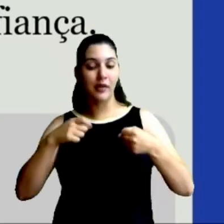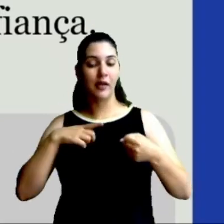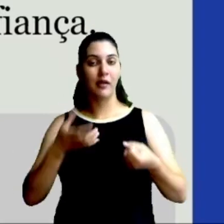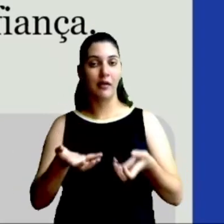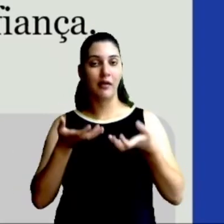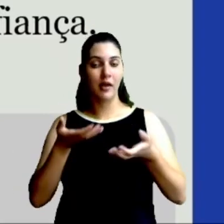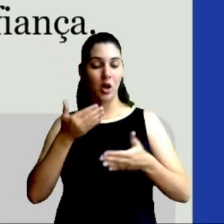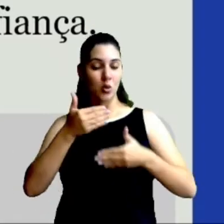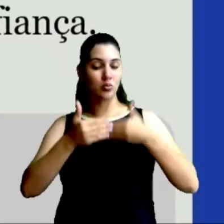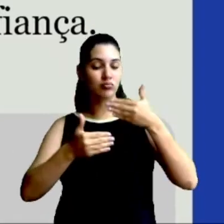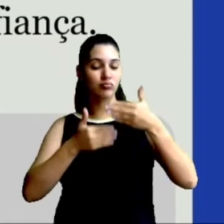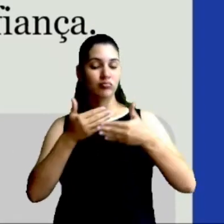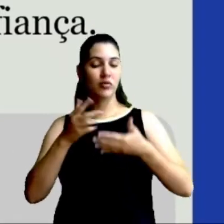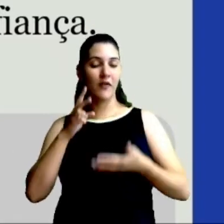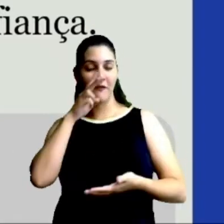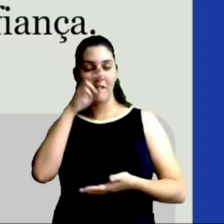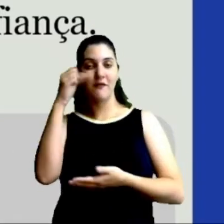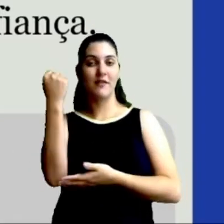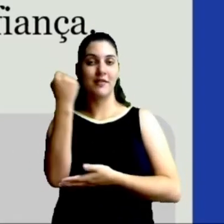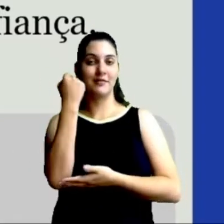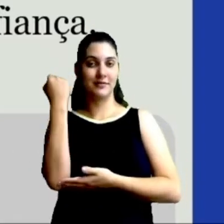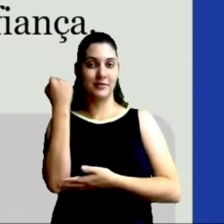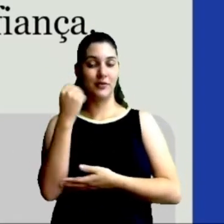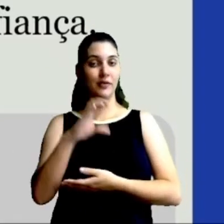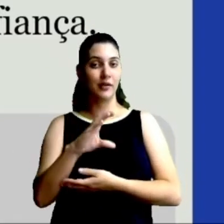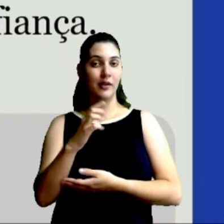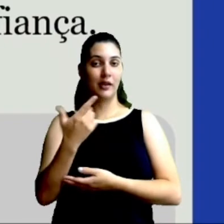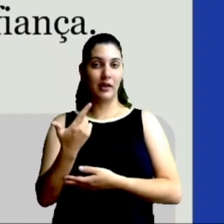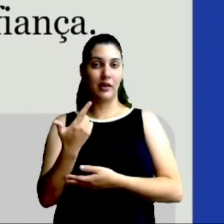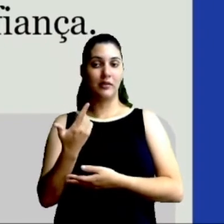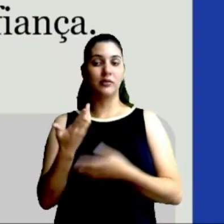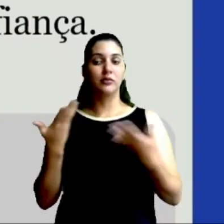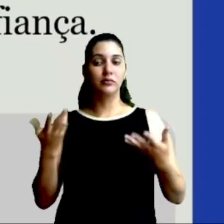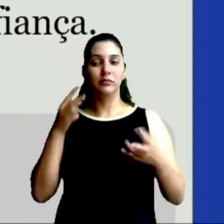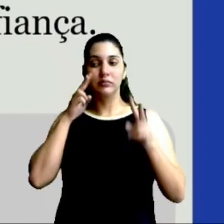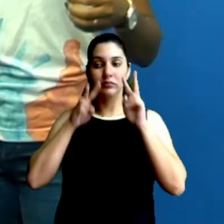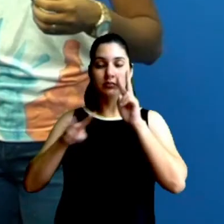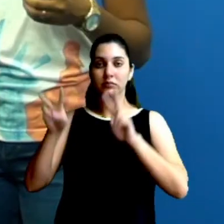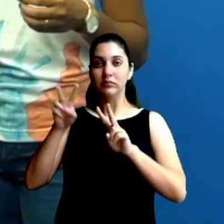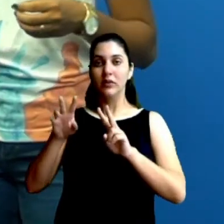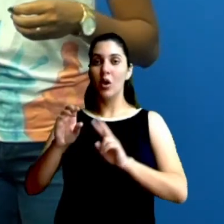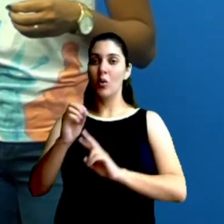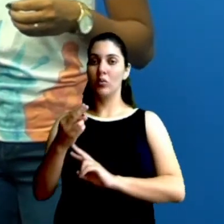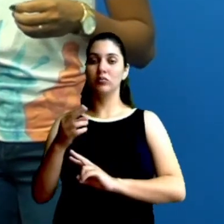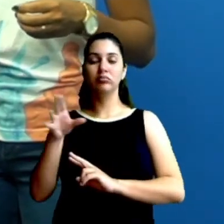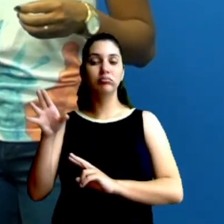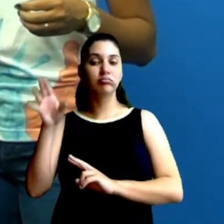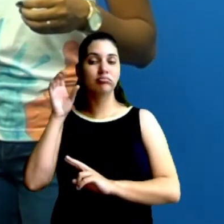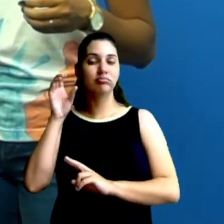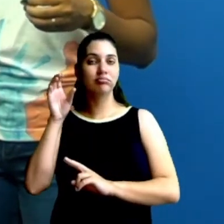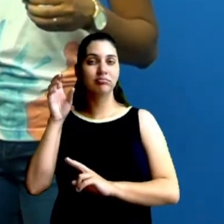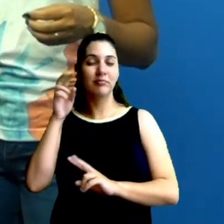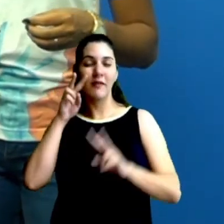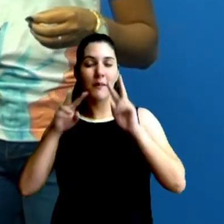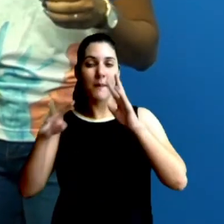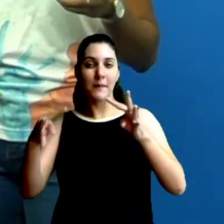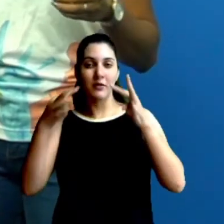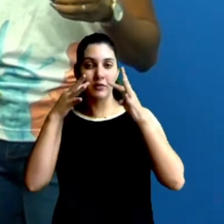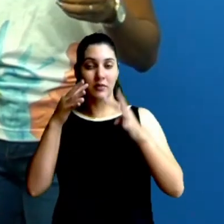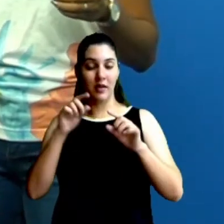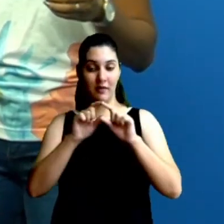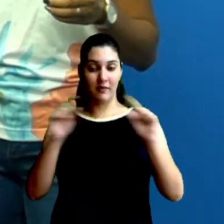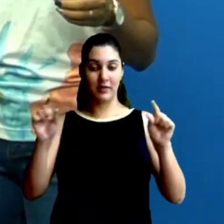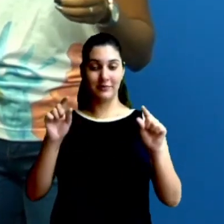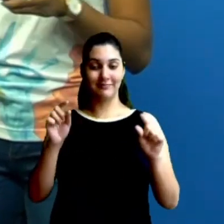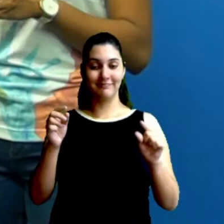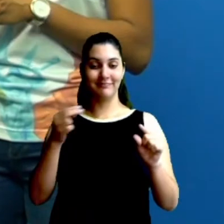um espírito de vencedor. E claro, né, gente? Quando a gente vê, quando a gente ouve essa frase, é impossível a gente